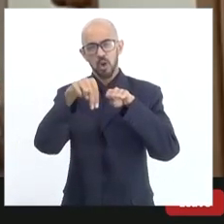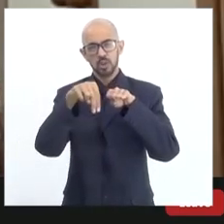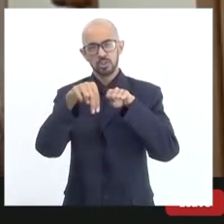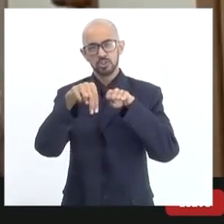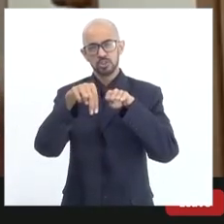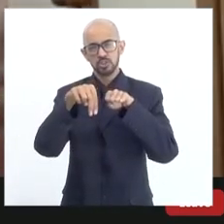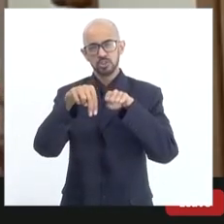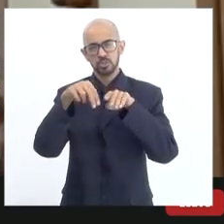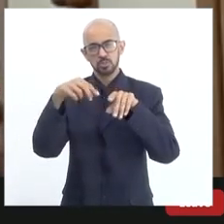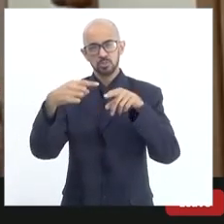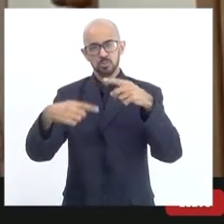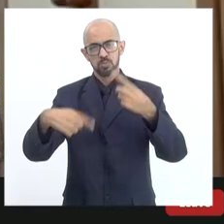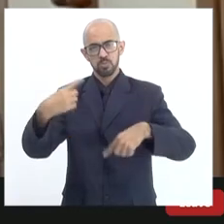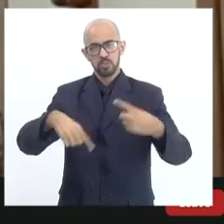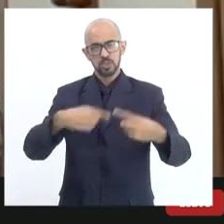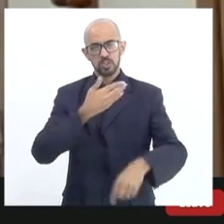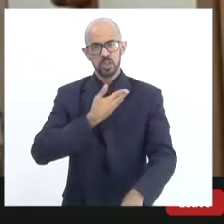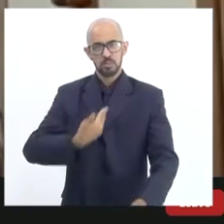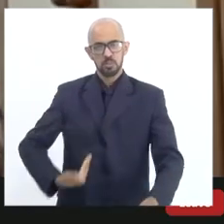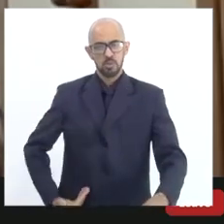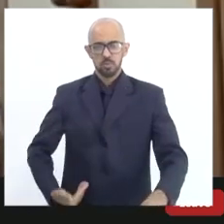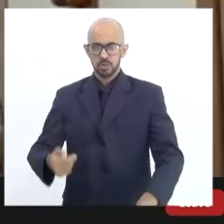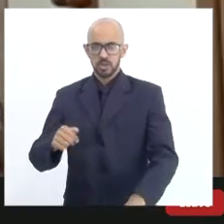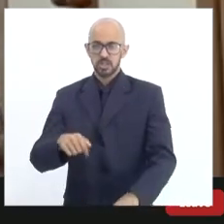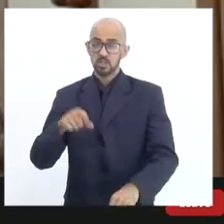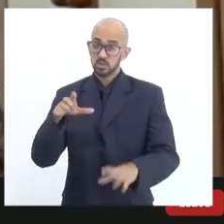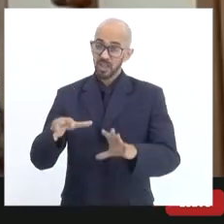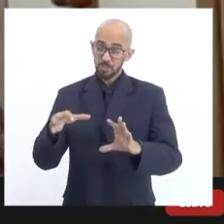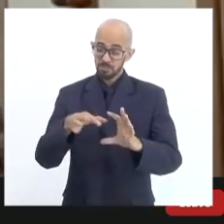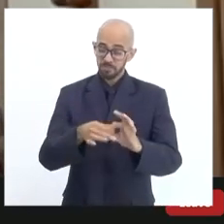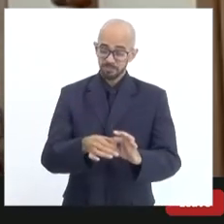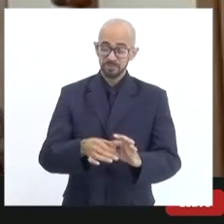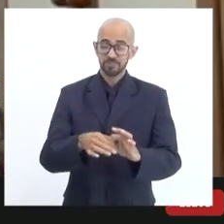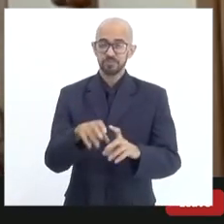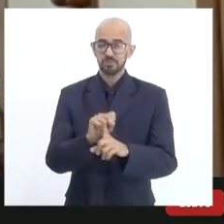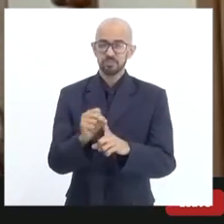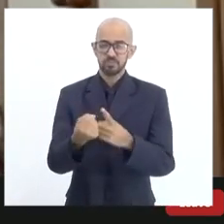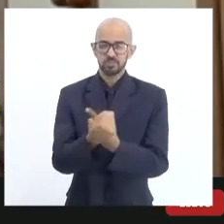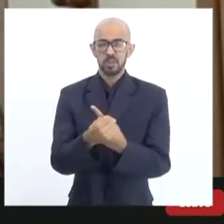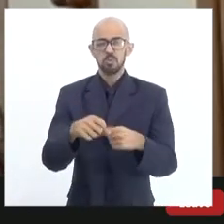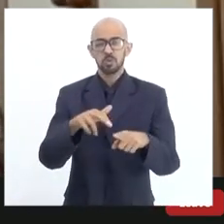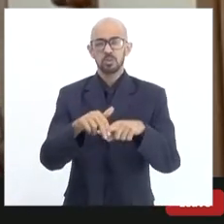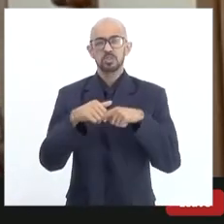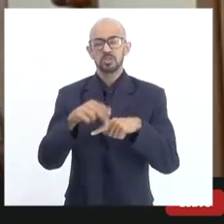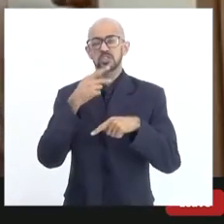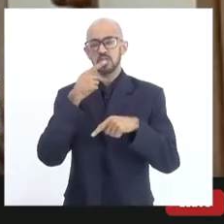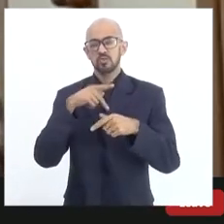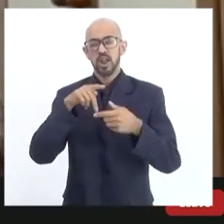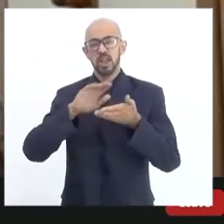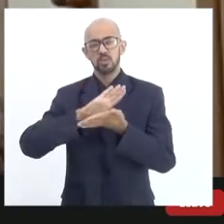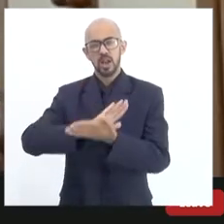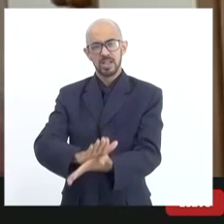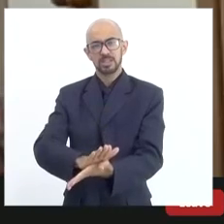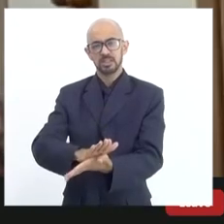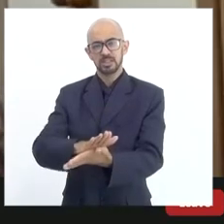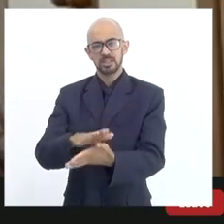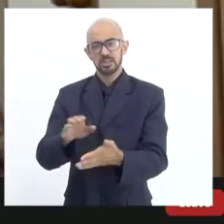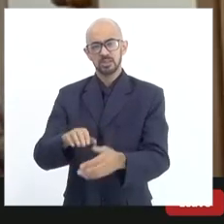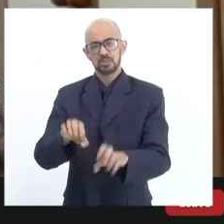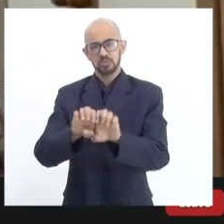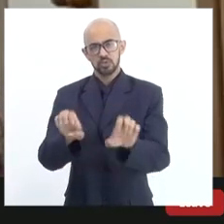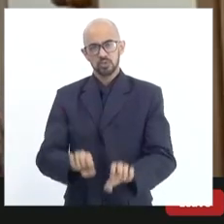Então, isso está arraigado na sociedade, por isso que a gente fala em racismo estrutural e não um racismo pontual de A, B ou